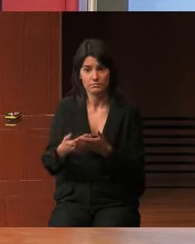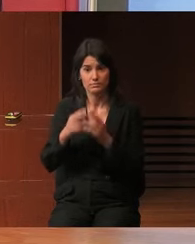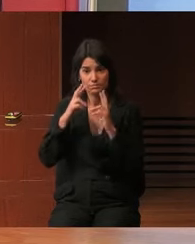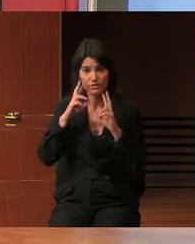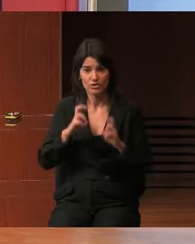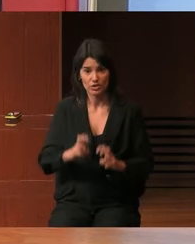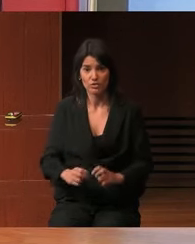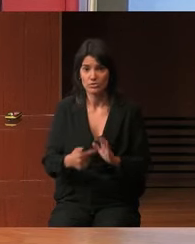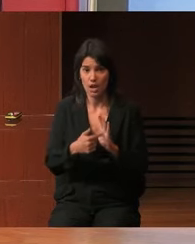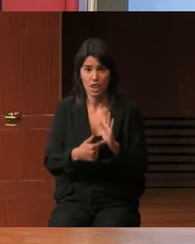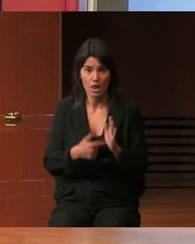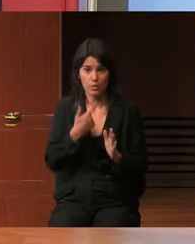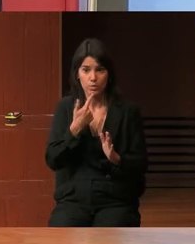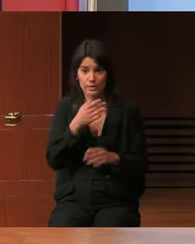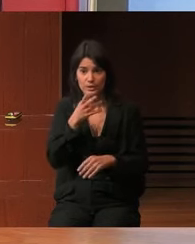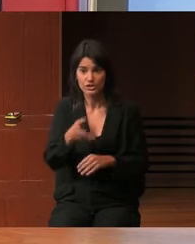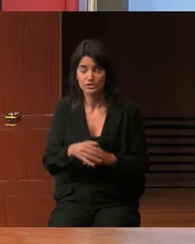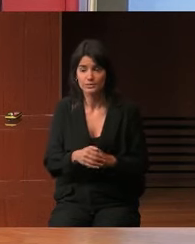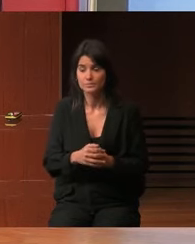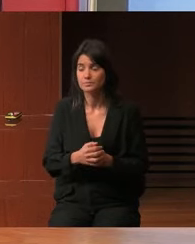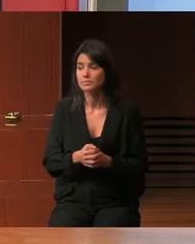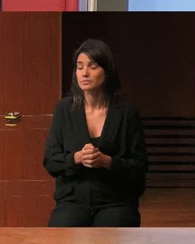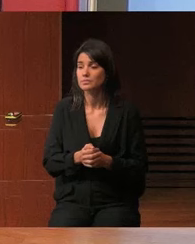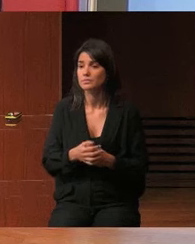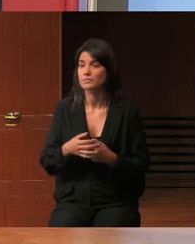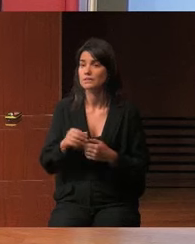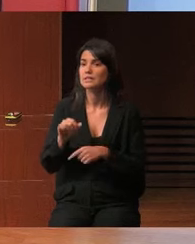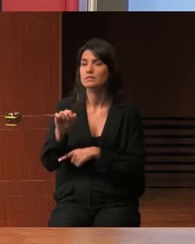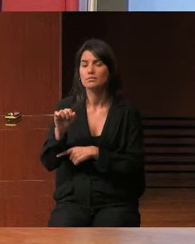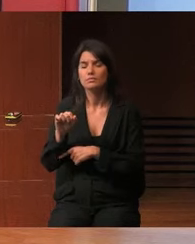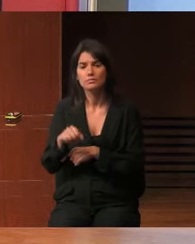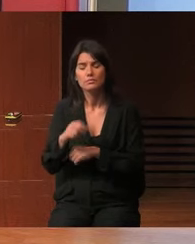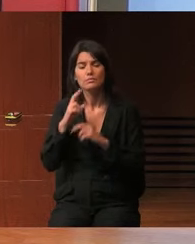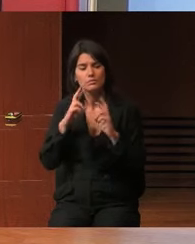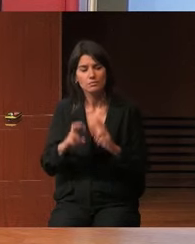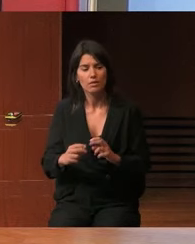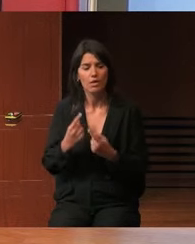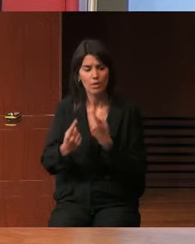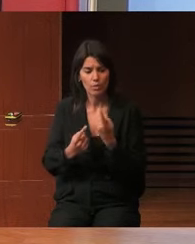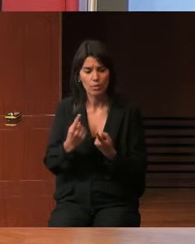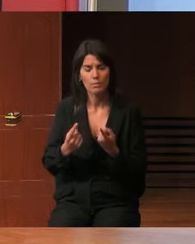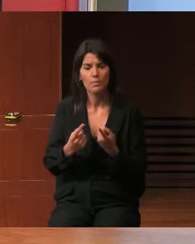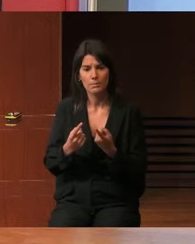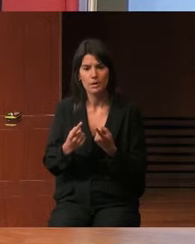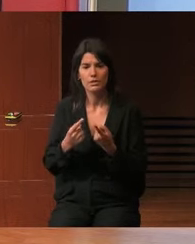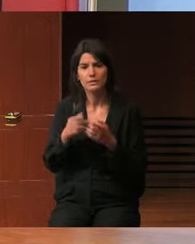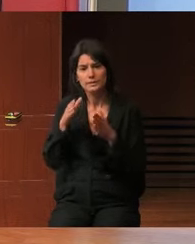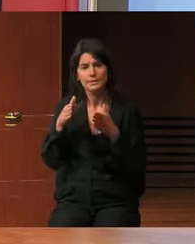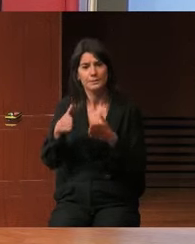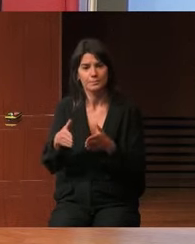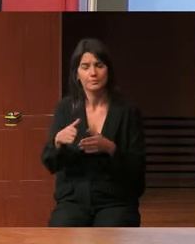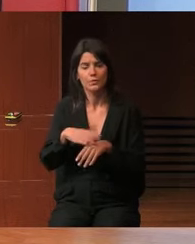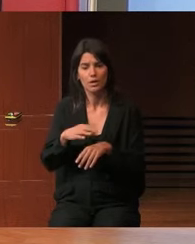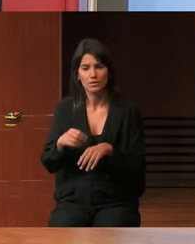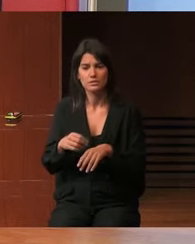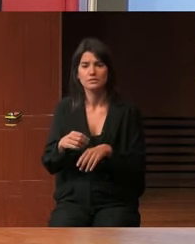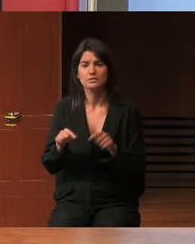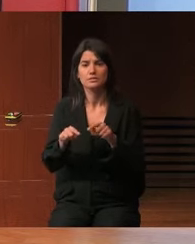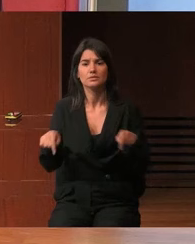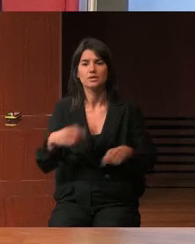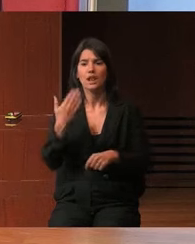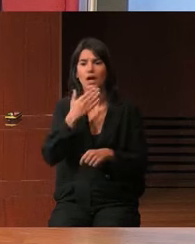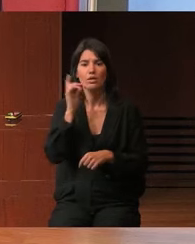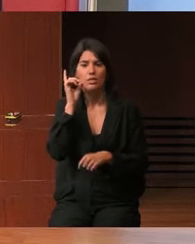que vocês têm feito? Sim, alguma da investigação que temos feito foca-se na questão do uso do telemóvel em sala de